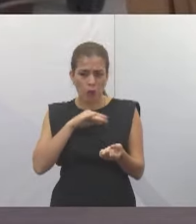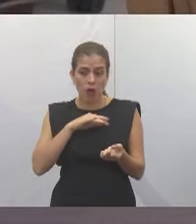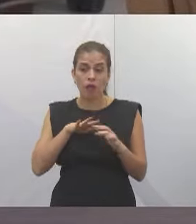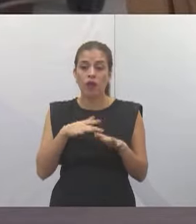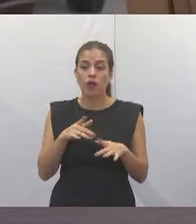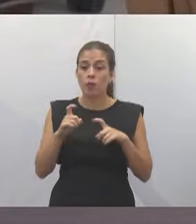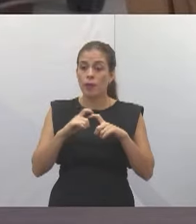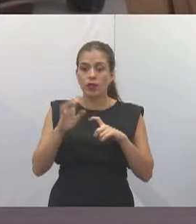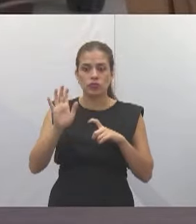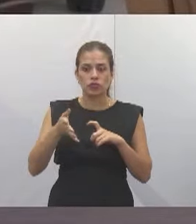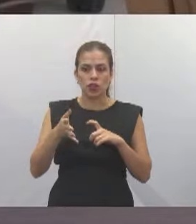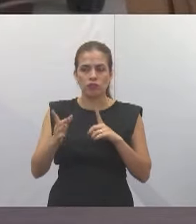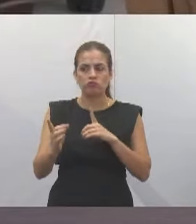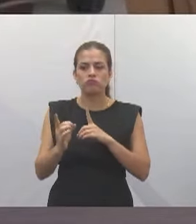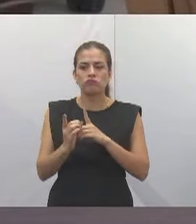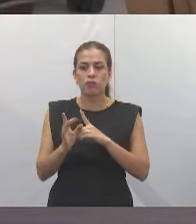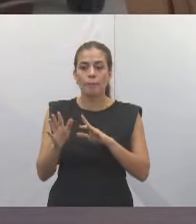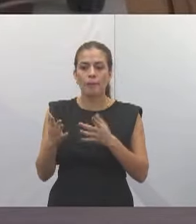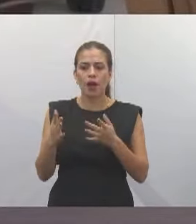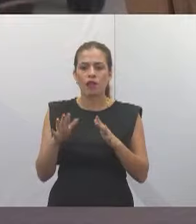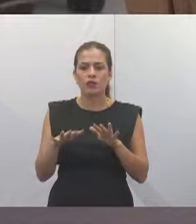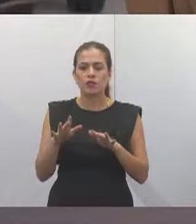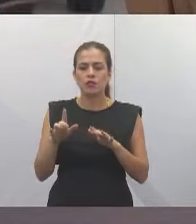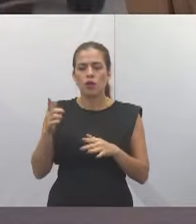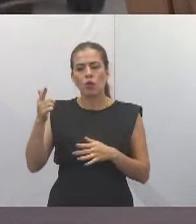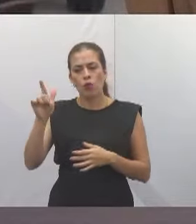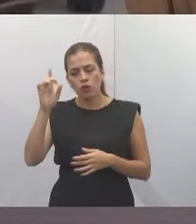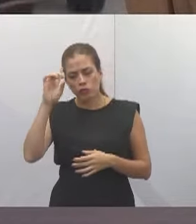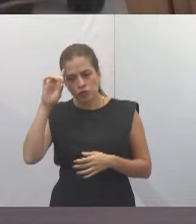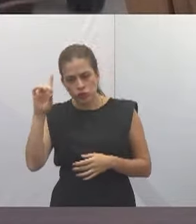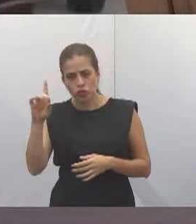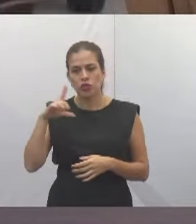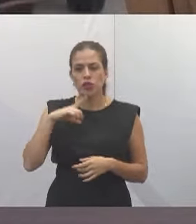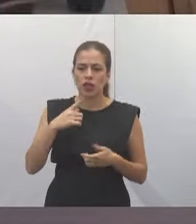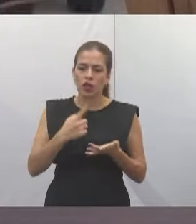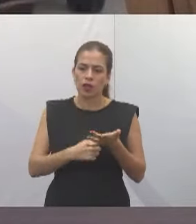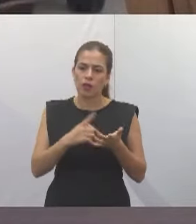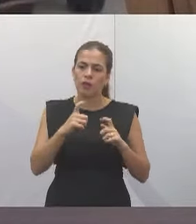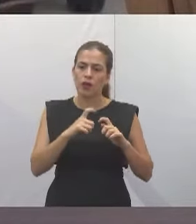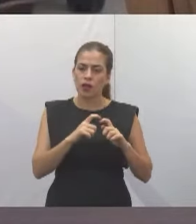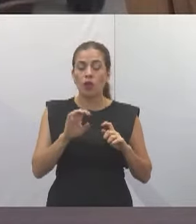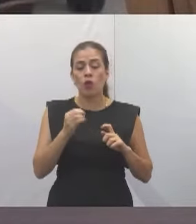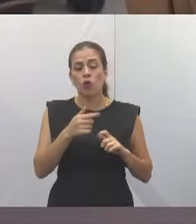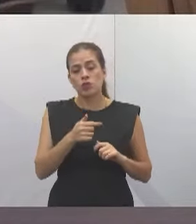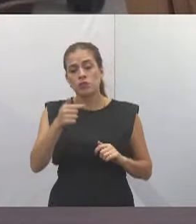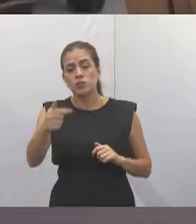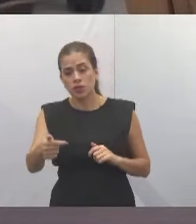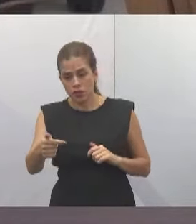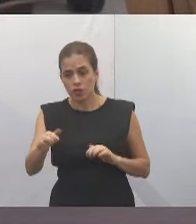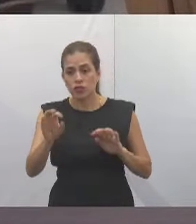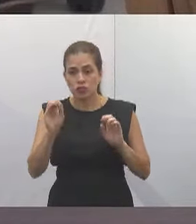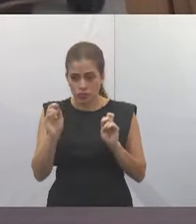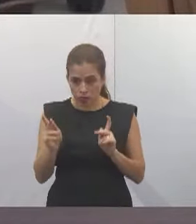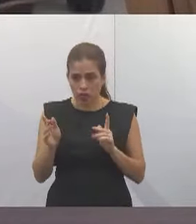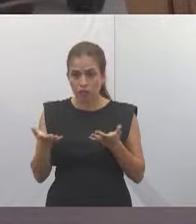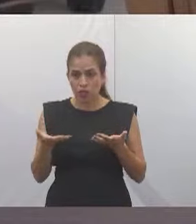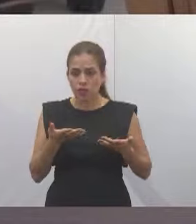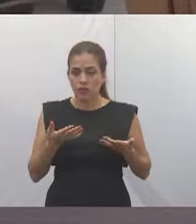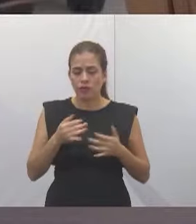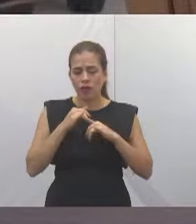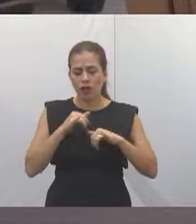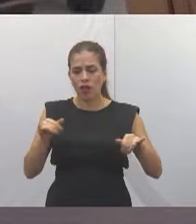médico já te atenda ali. Mas, muitas vezes, no dia seguinte tem uma consulta ou na semana seguinte uma consulta. E é isso que eu queria deixar